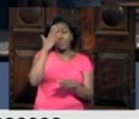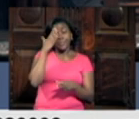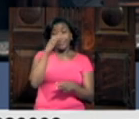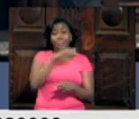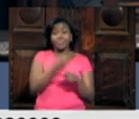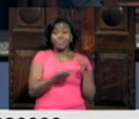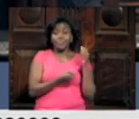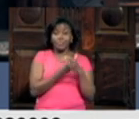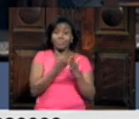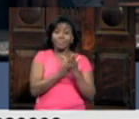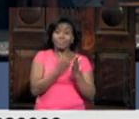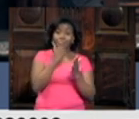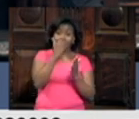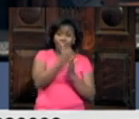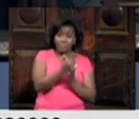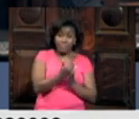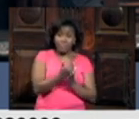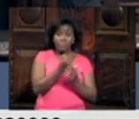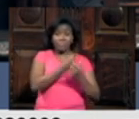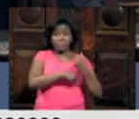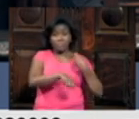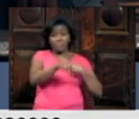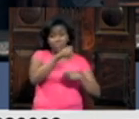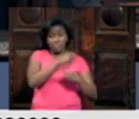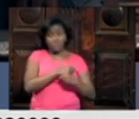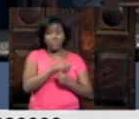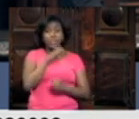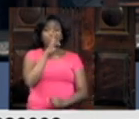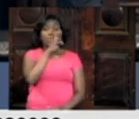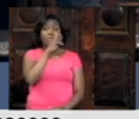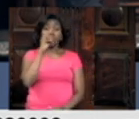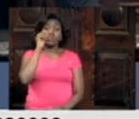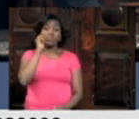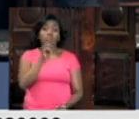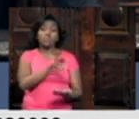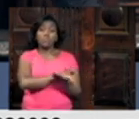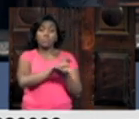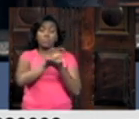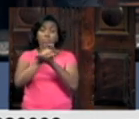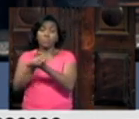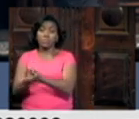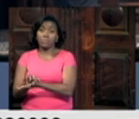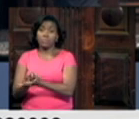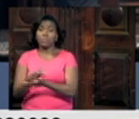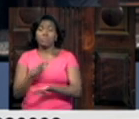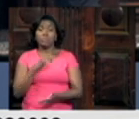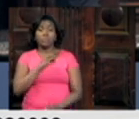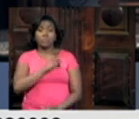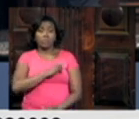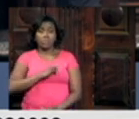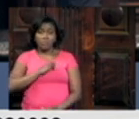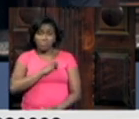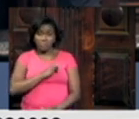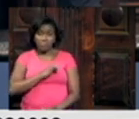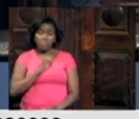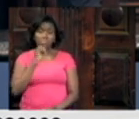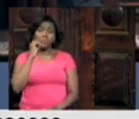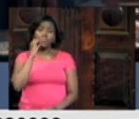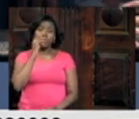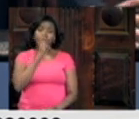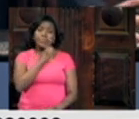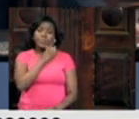parlamentar do ano passado 500 mil para Itaboraí. Otávio Leite, Soraya,